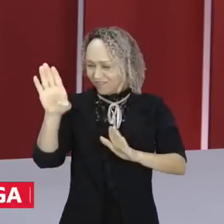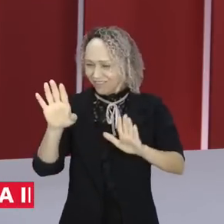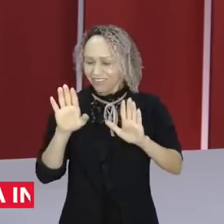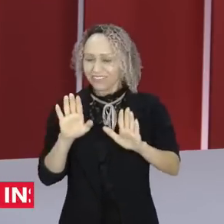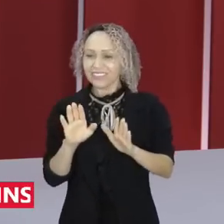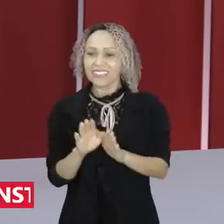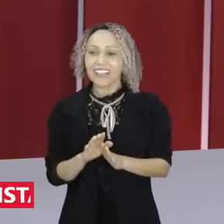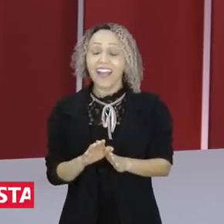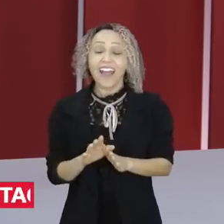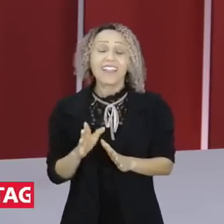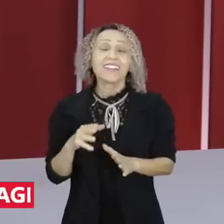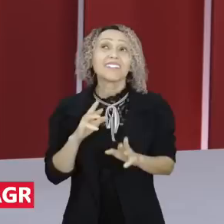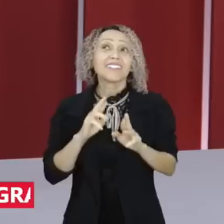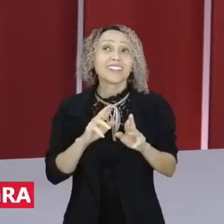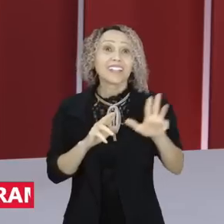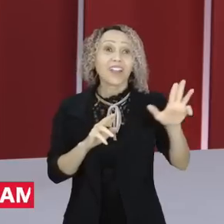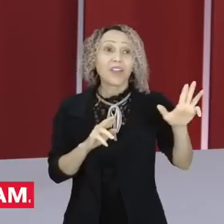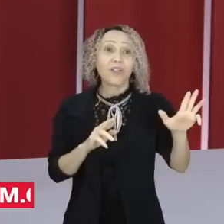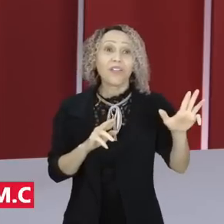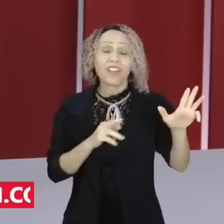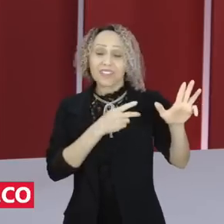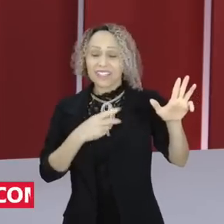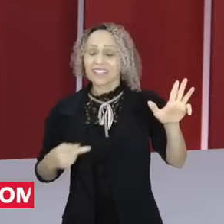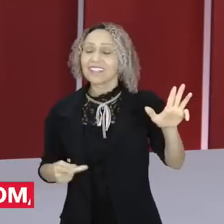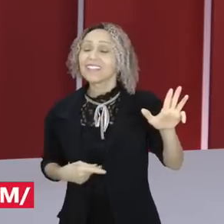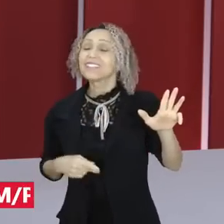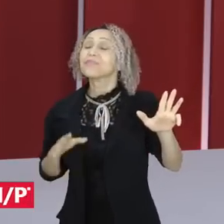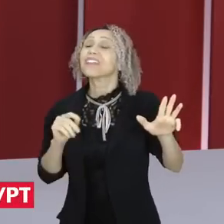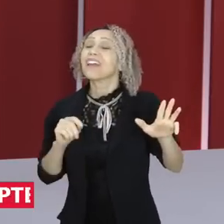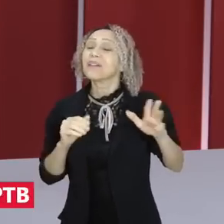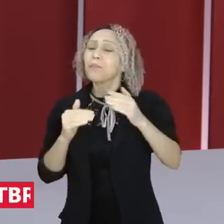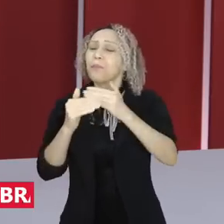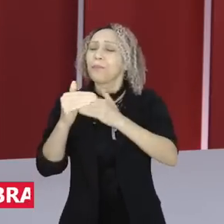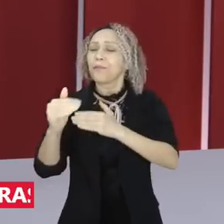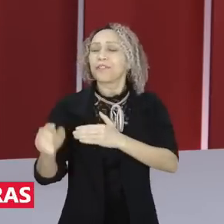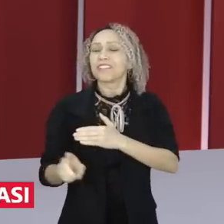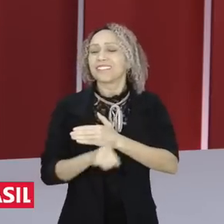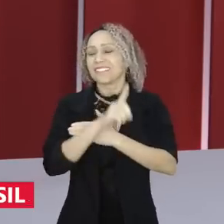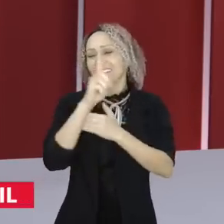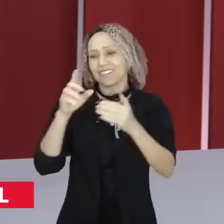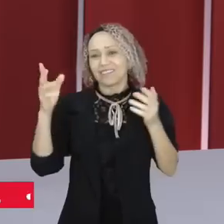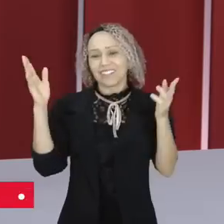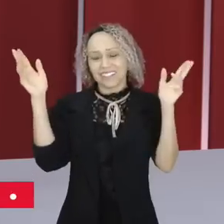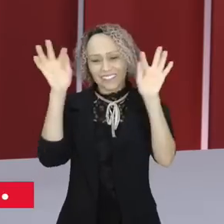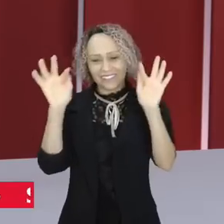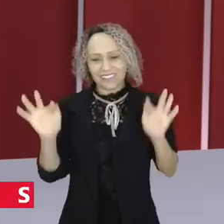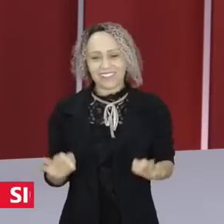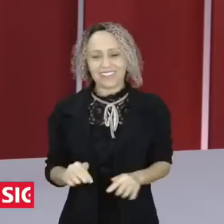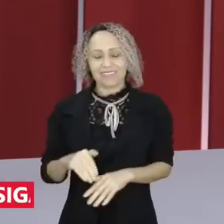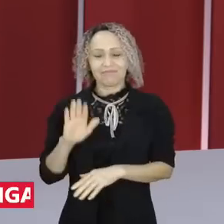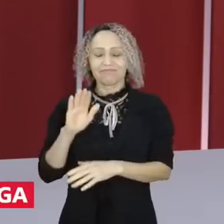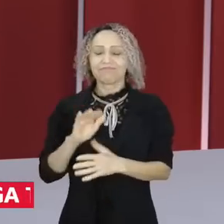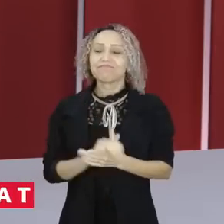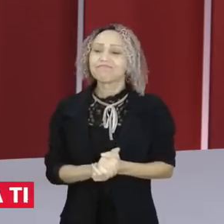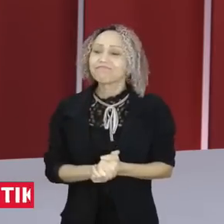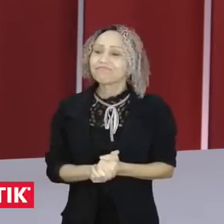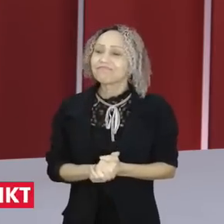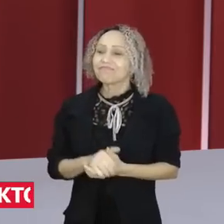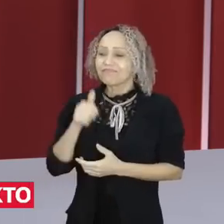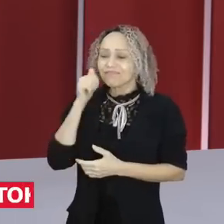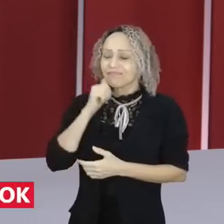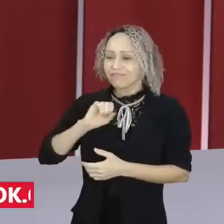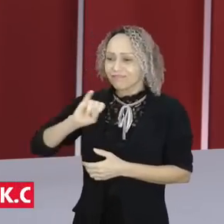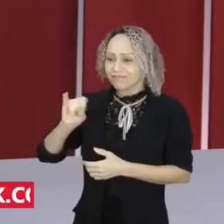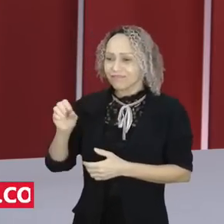Para dias mais felizes, Diz aqui o Laureano Arantes Neto. Olha que coisa boa. A Josi Negreiros aqui, sempre